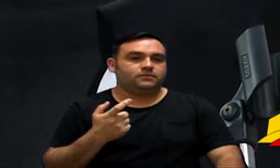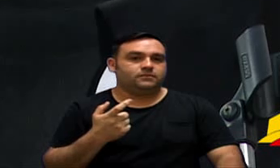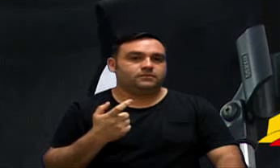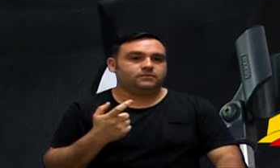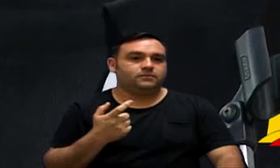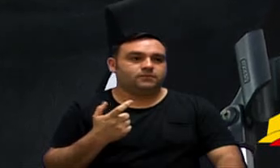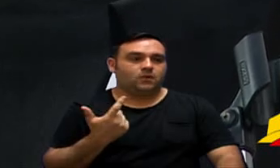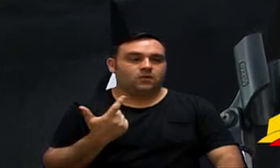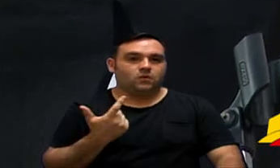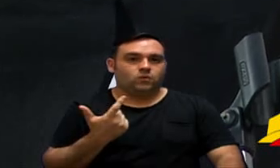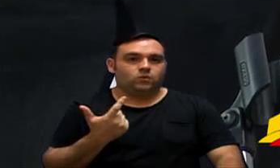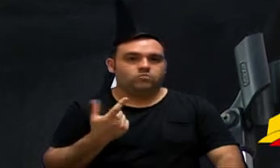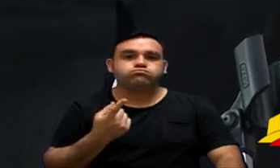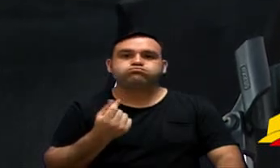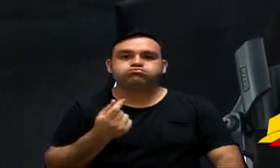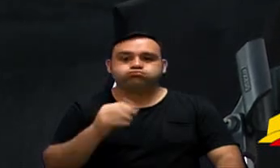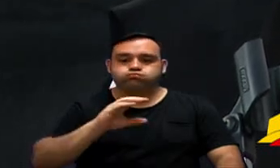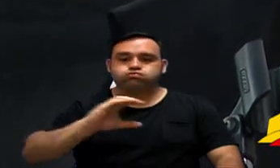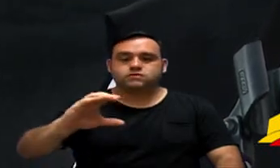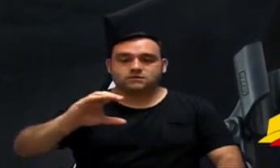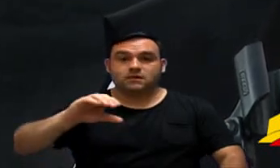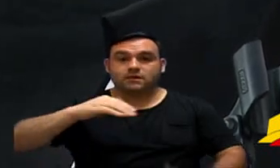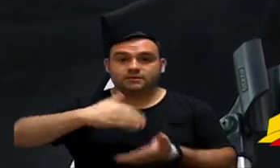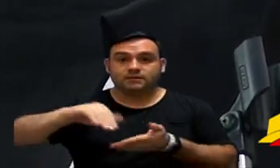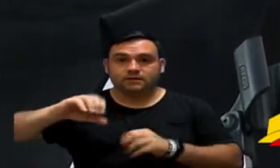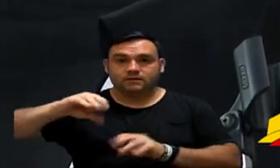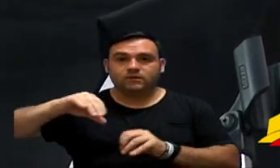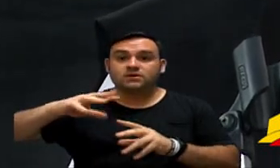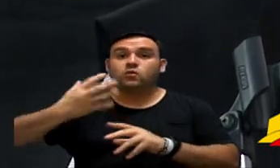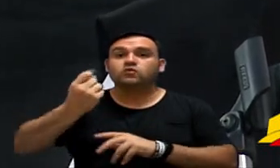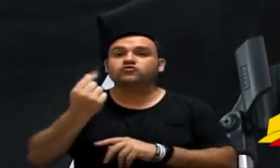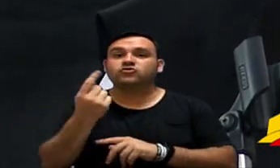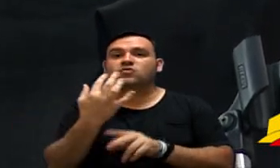o montante para a Secretaria de Educação?